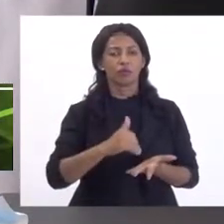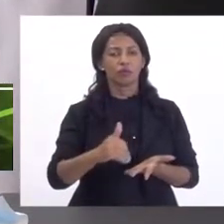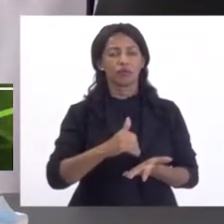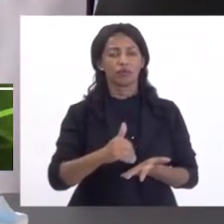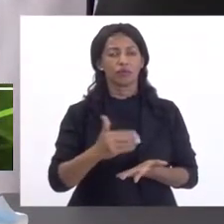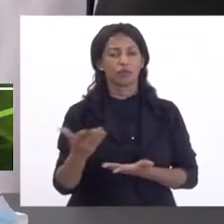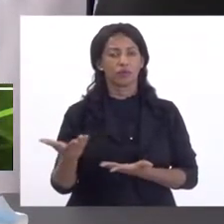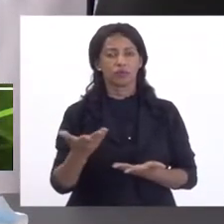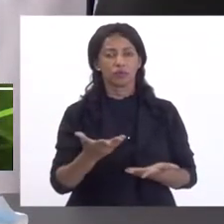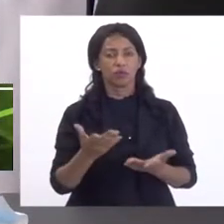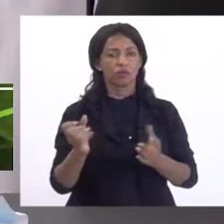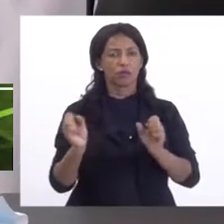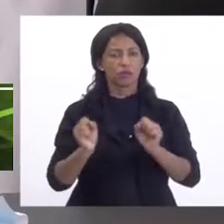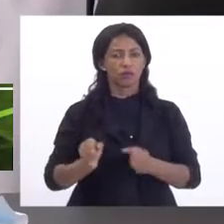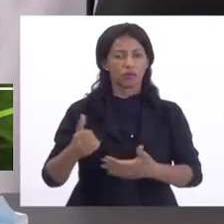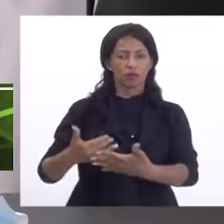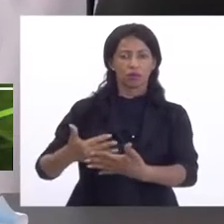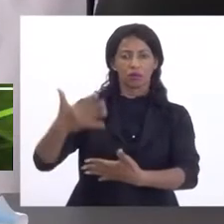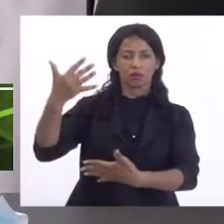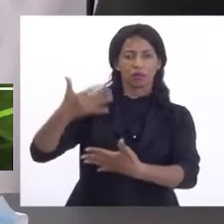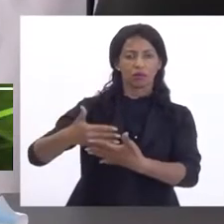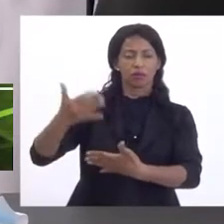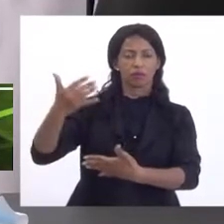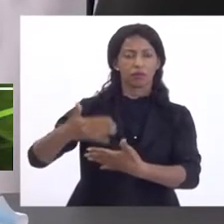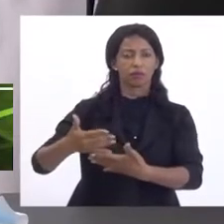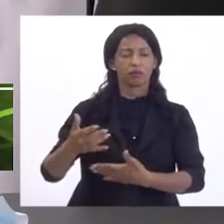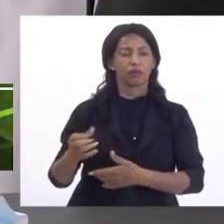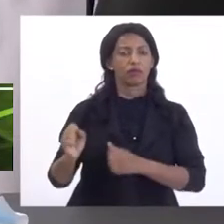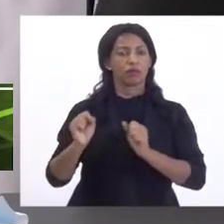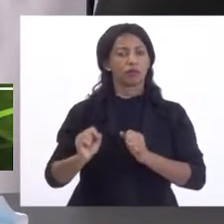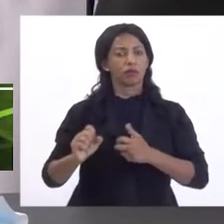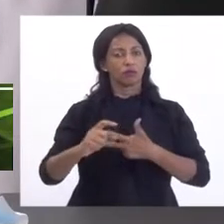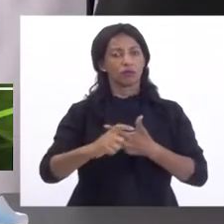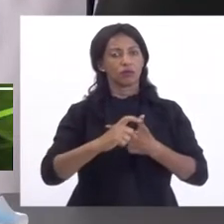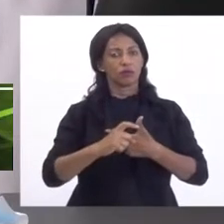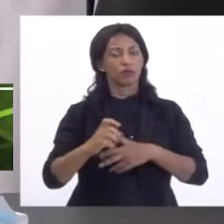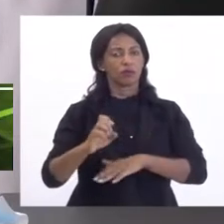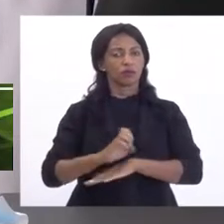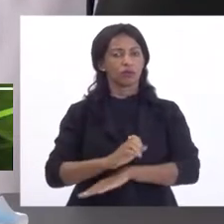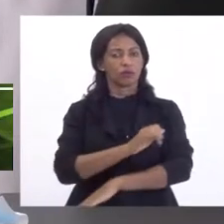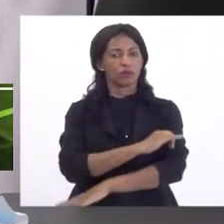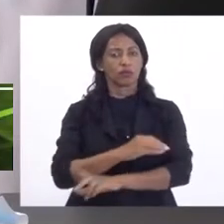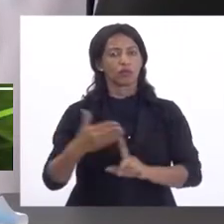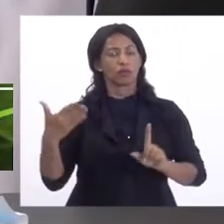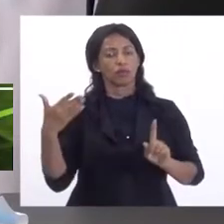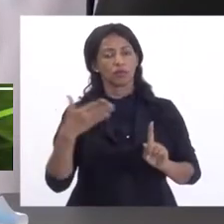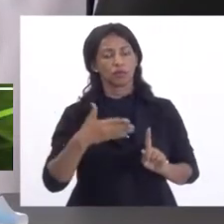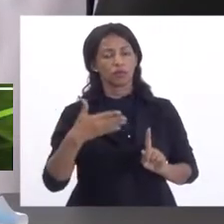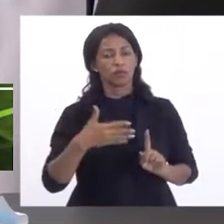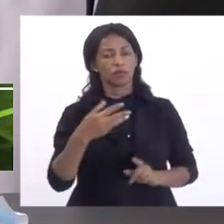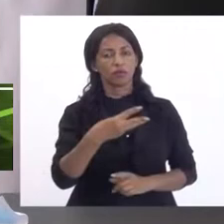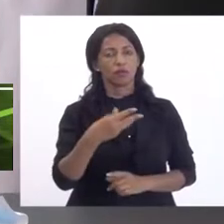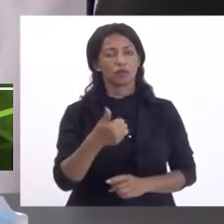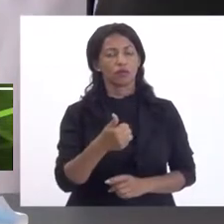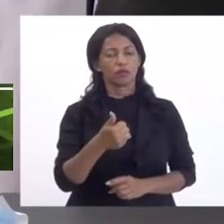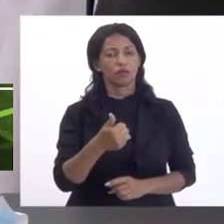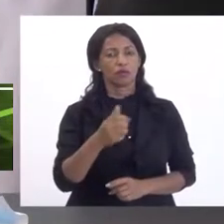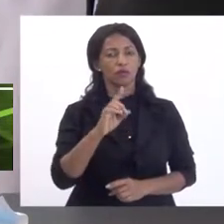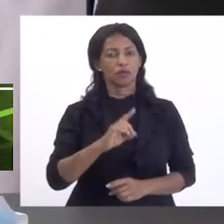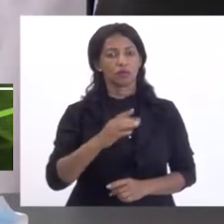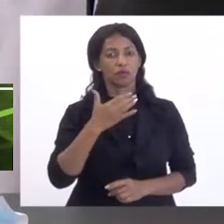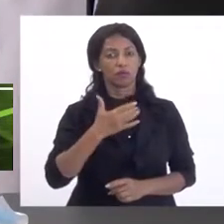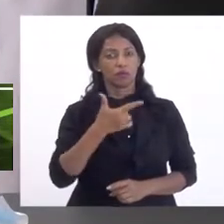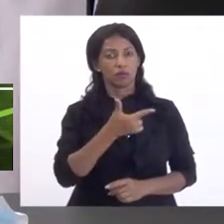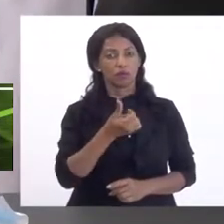possa... fazer a apresentação das contas de gestão do Poder Executivo do Estado do Rio de Janeiro, referente ao exercício de 31 de dezembro de